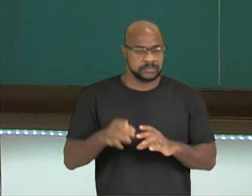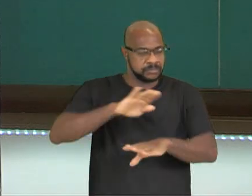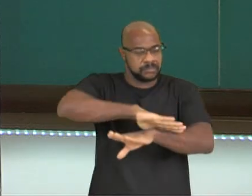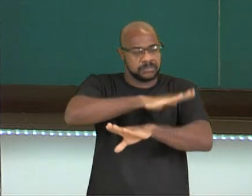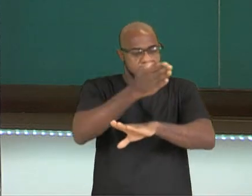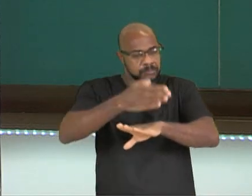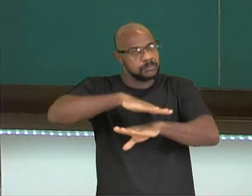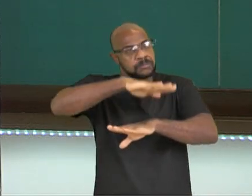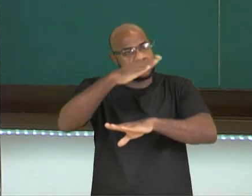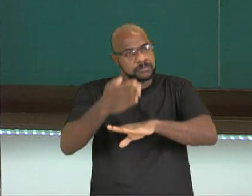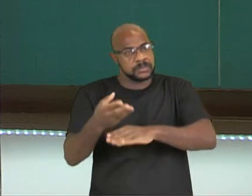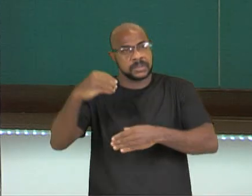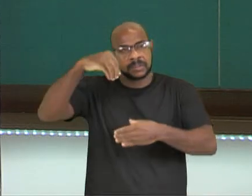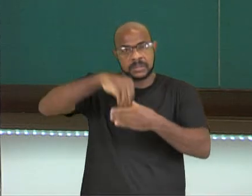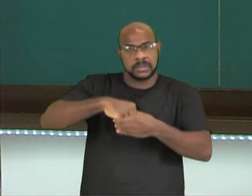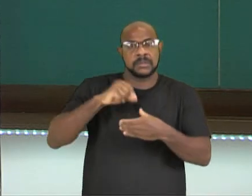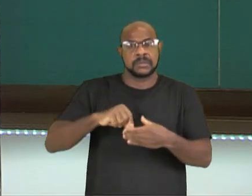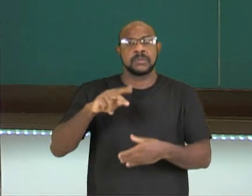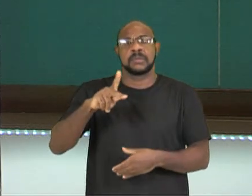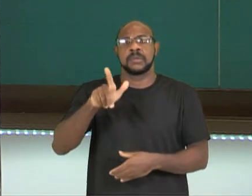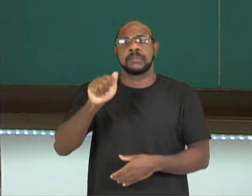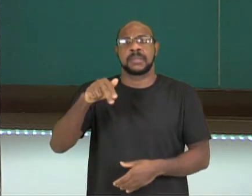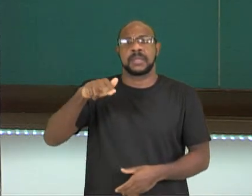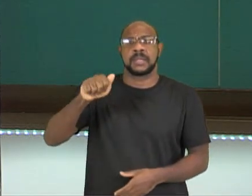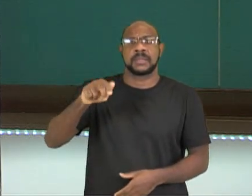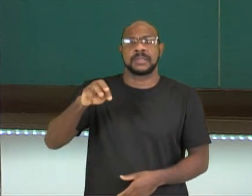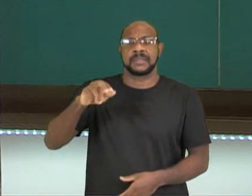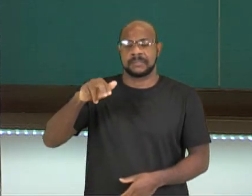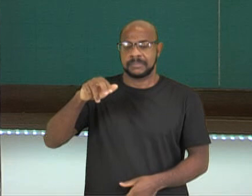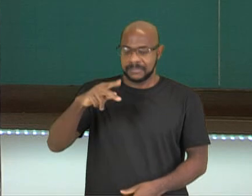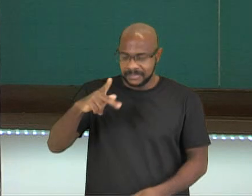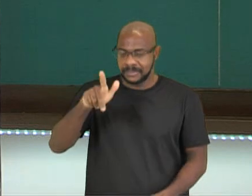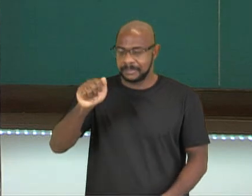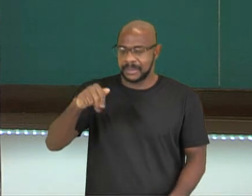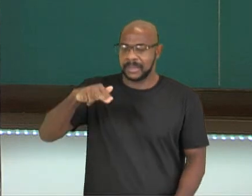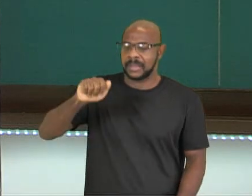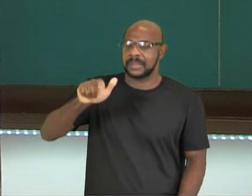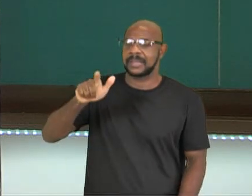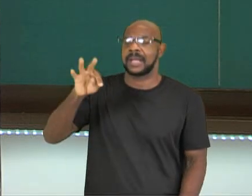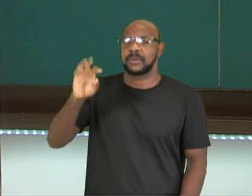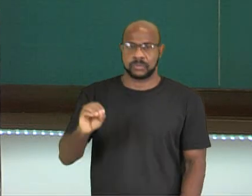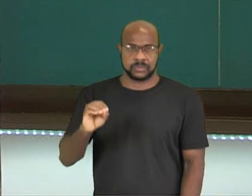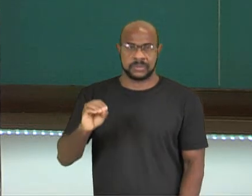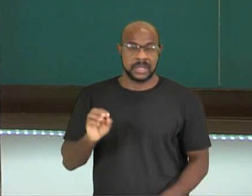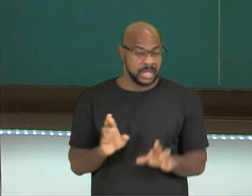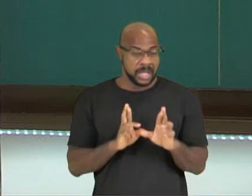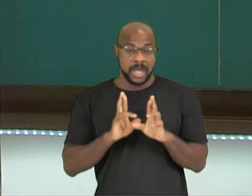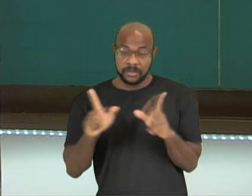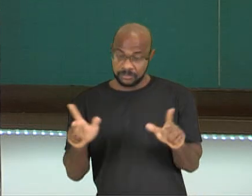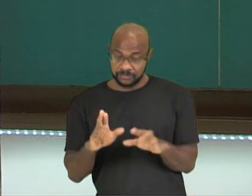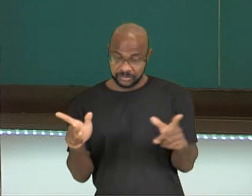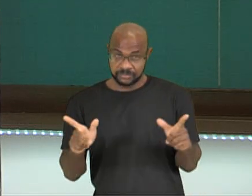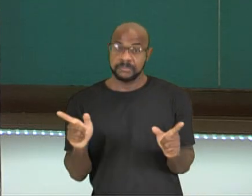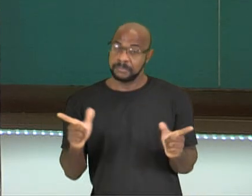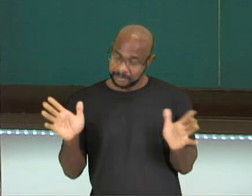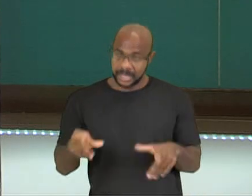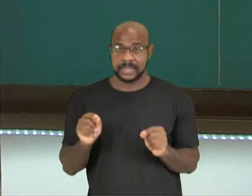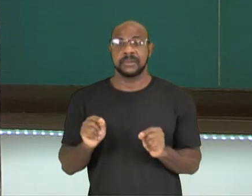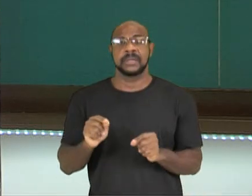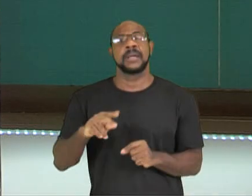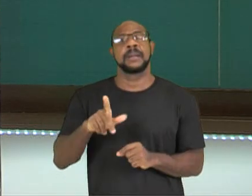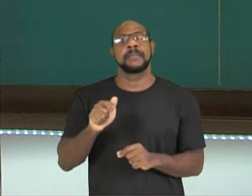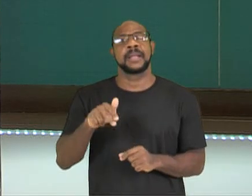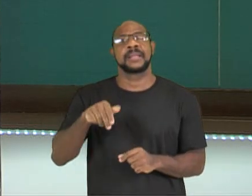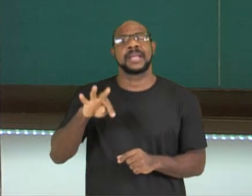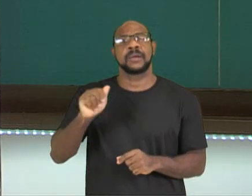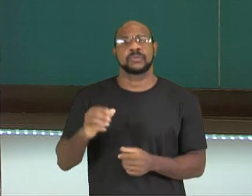que estão dentro dos planaltos. Uma é diferente da outra, mas fazem parte das mesmas áreas de planalto,